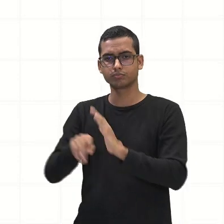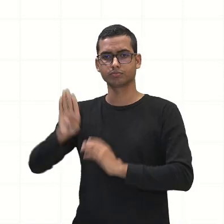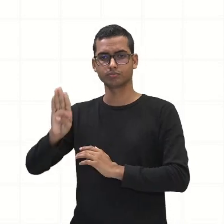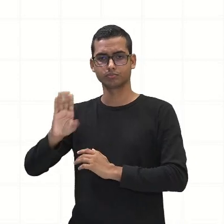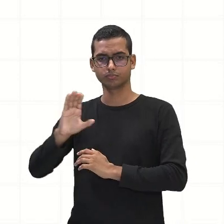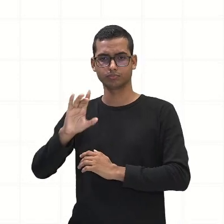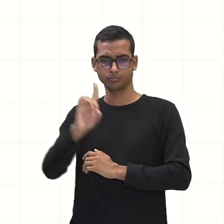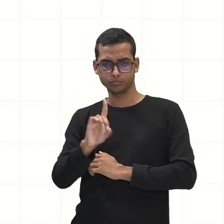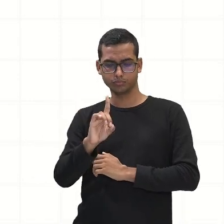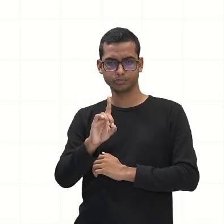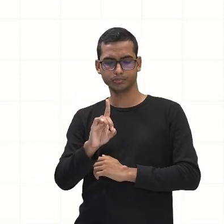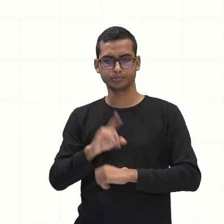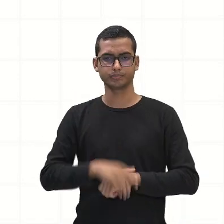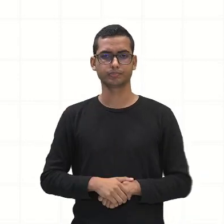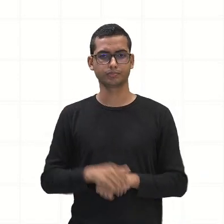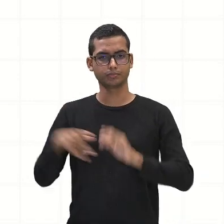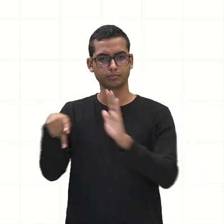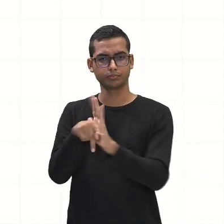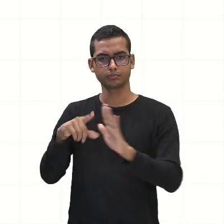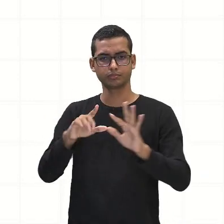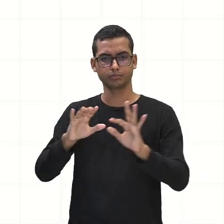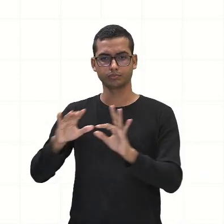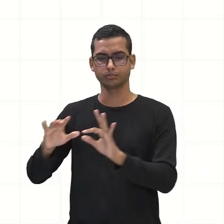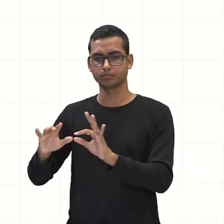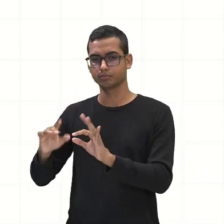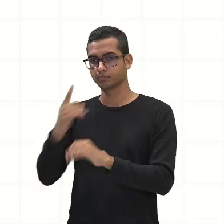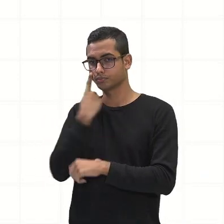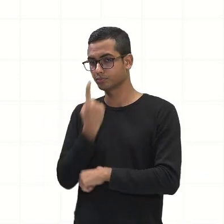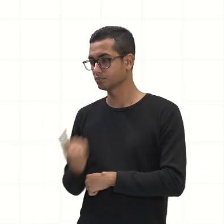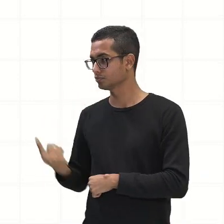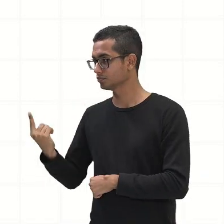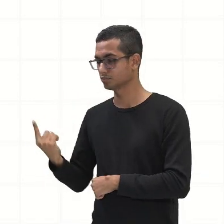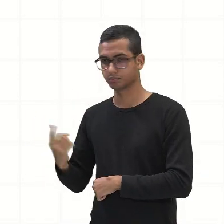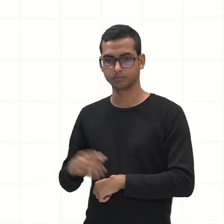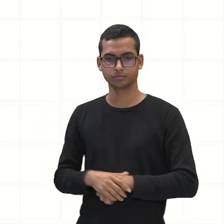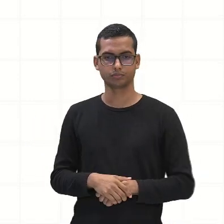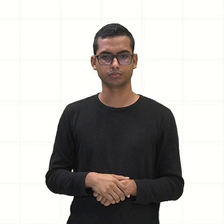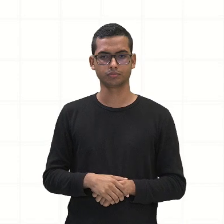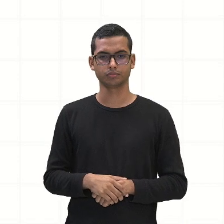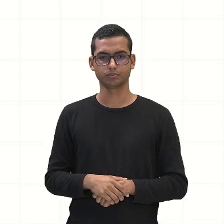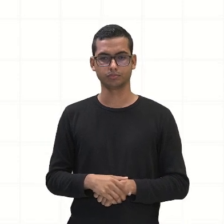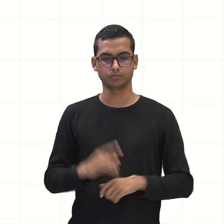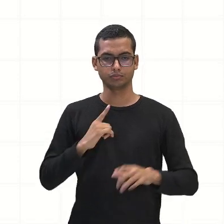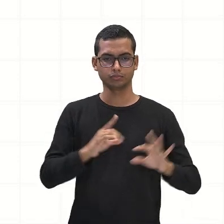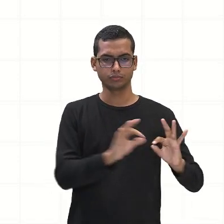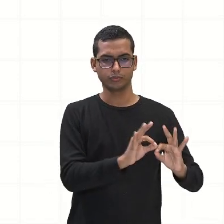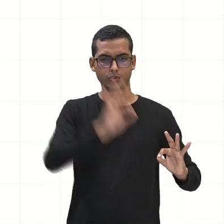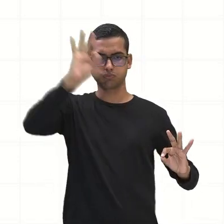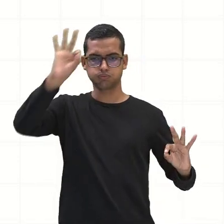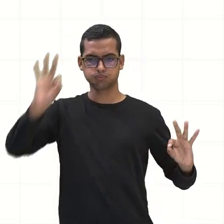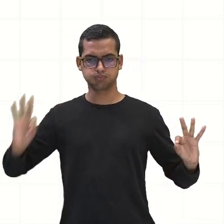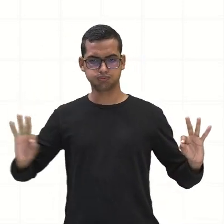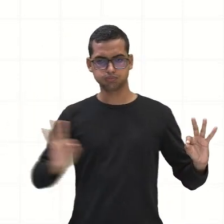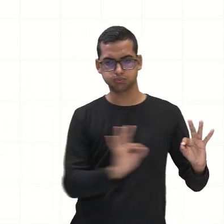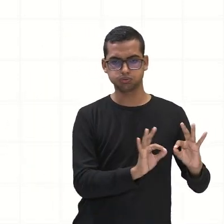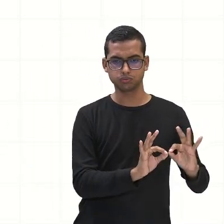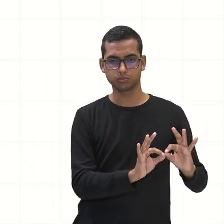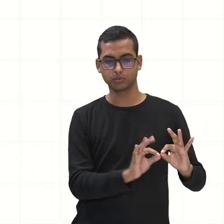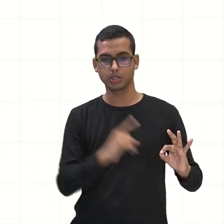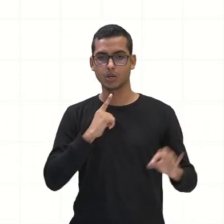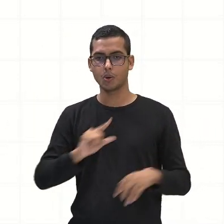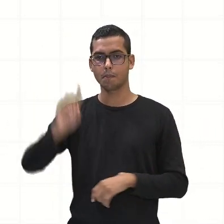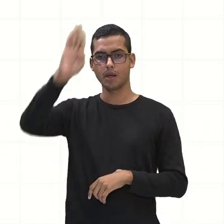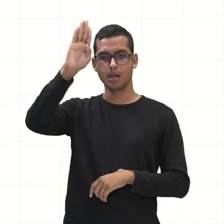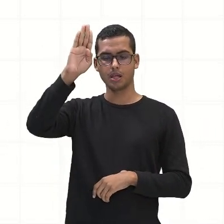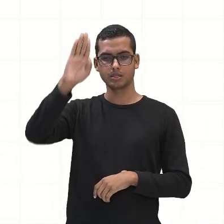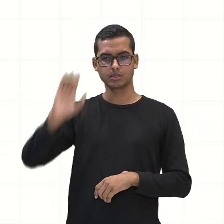BCD, ou seja, ó, esse B, esse C e esse D. Correto? Tudo